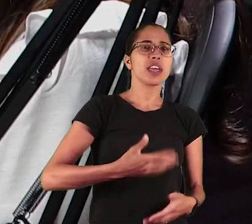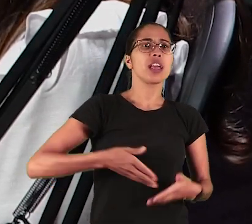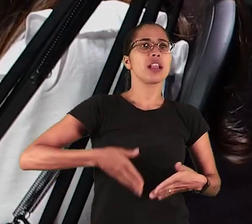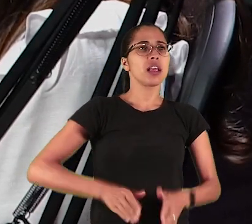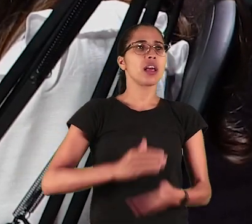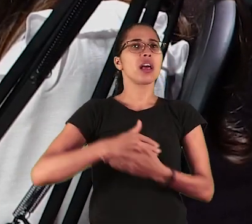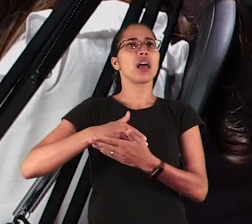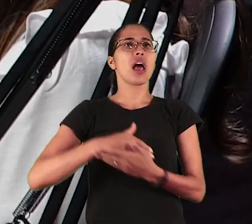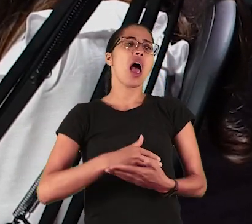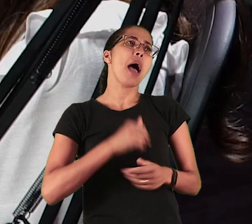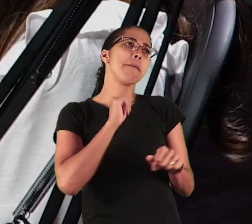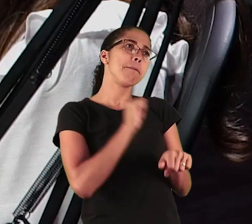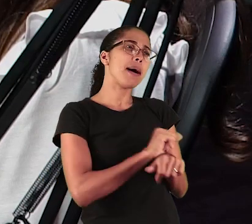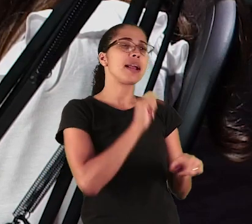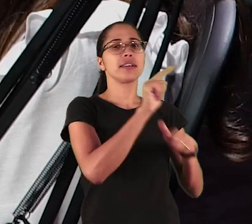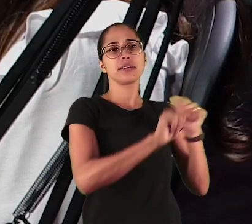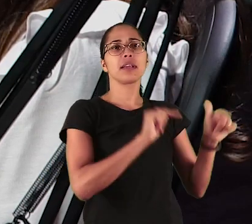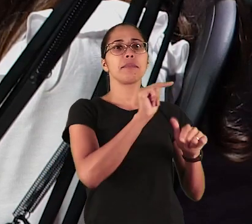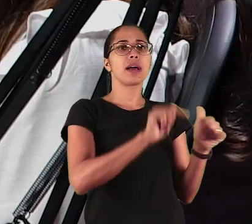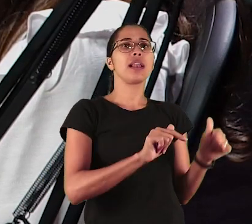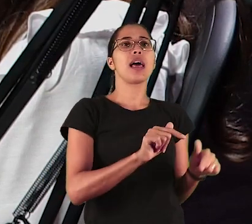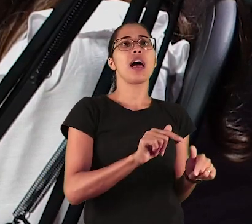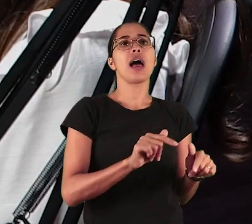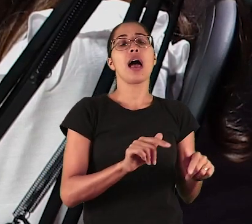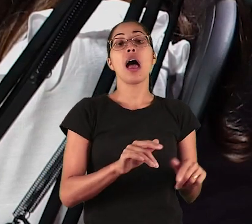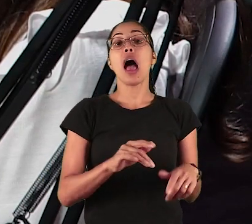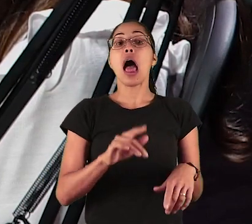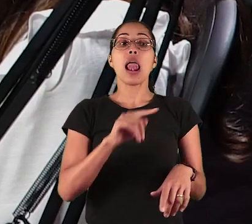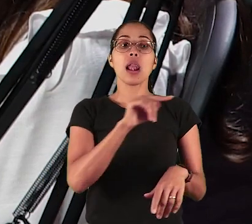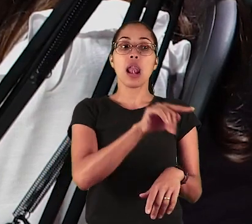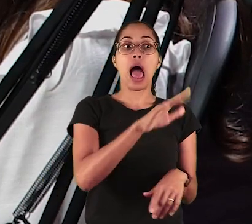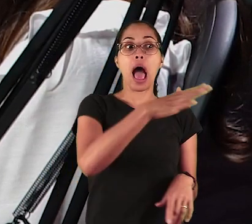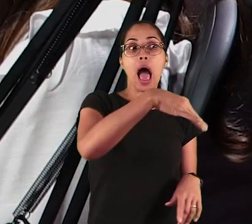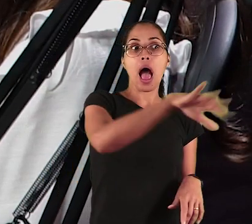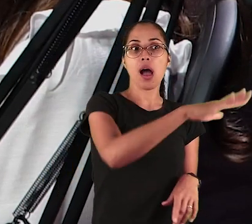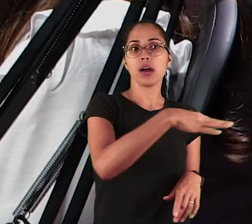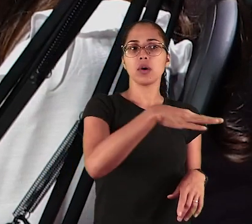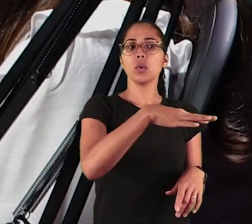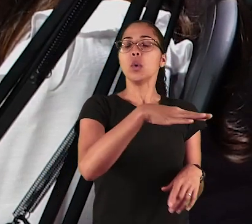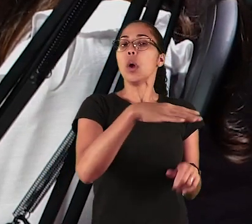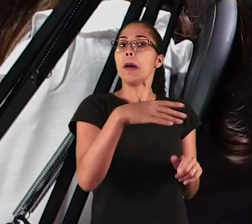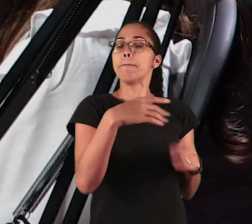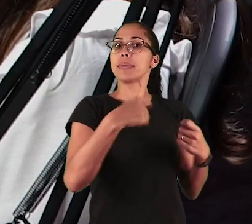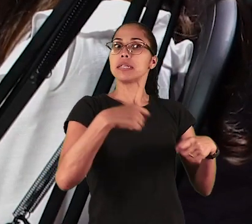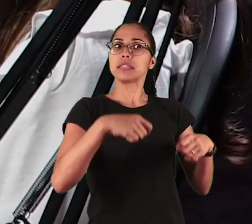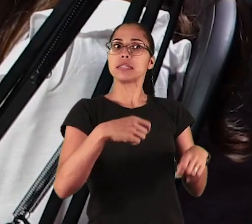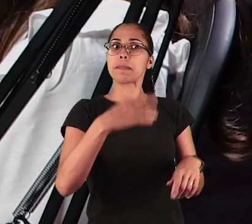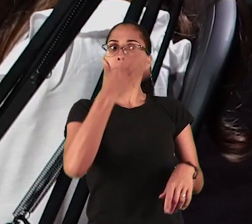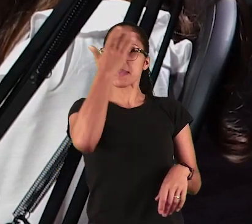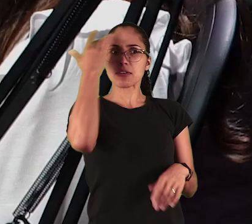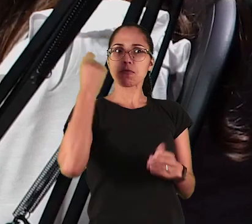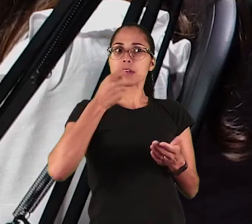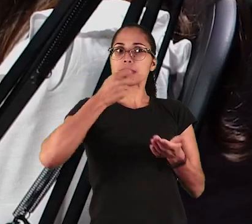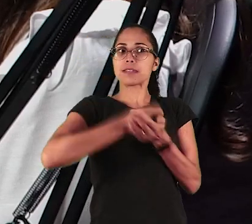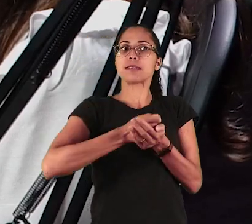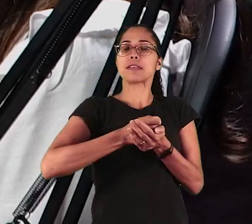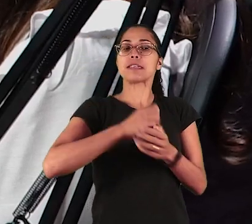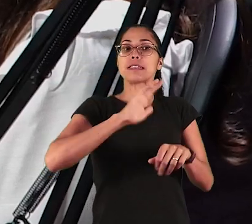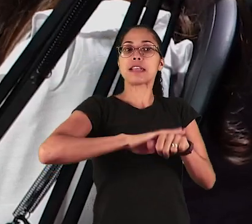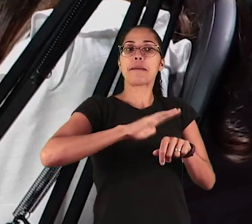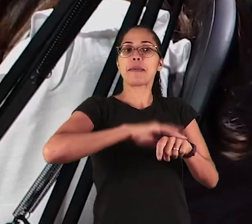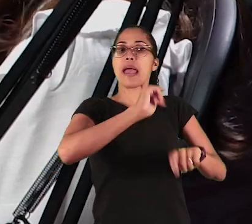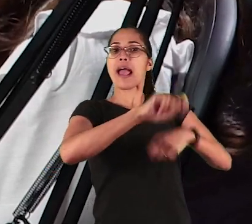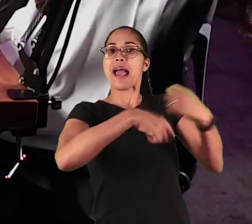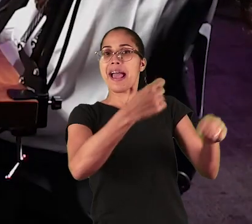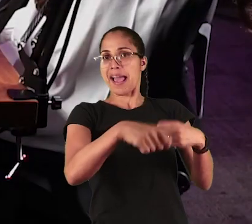muito porque tinha um estigma também que a Eminem precisa de gente firme que saiba negociar né E quem disse que o